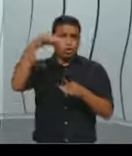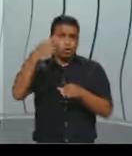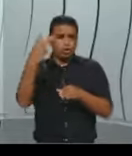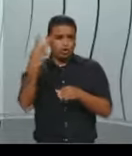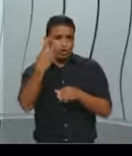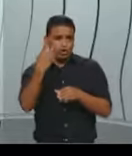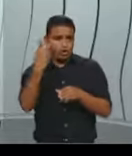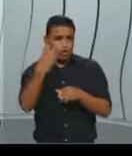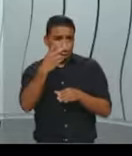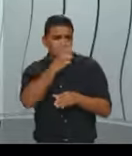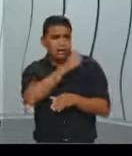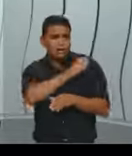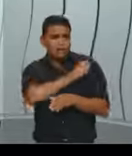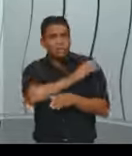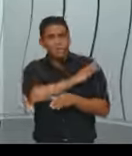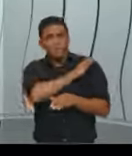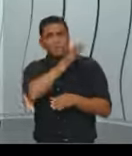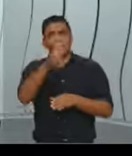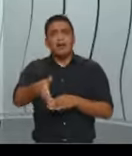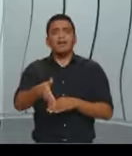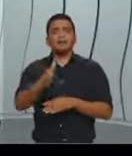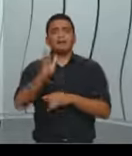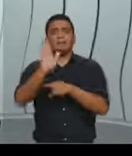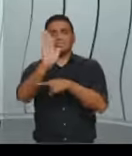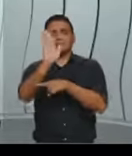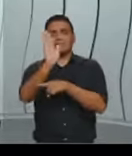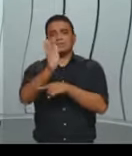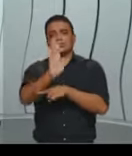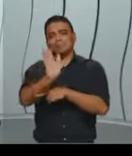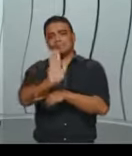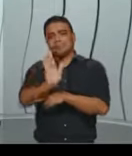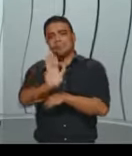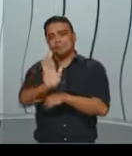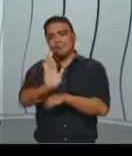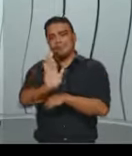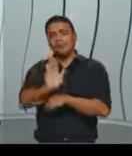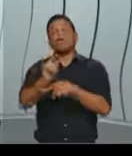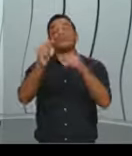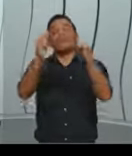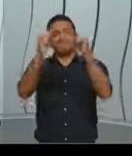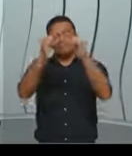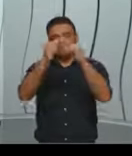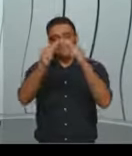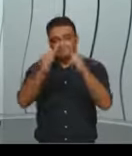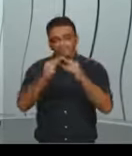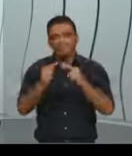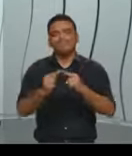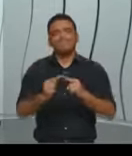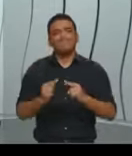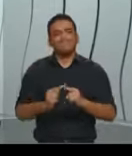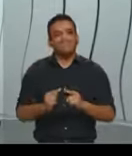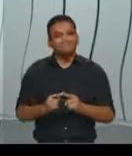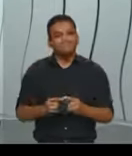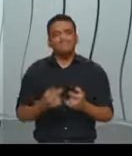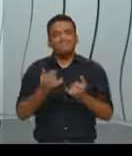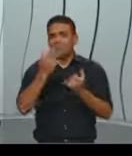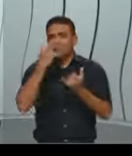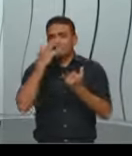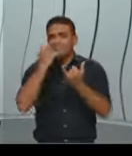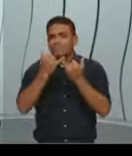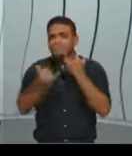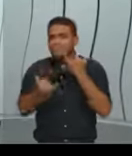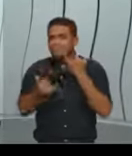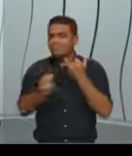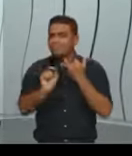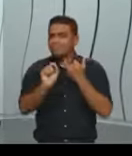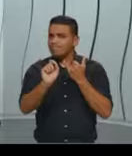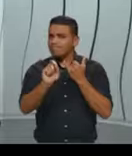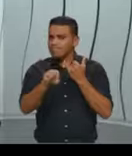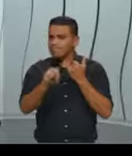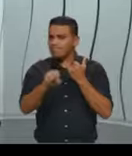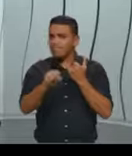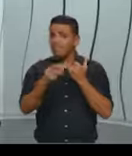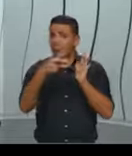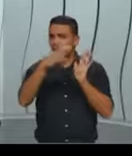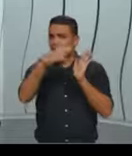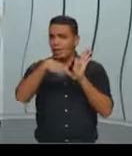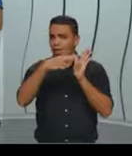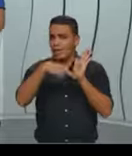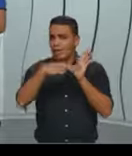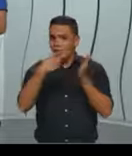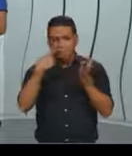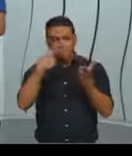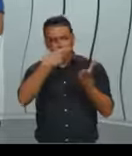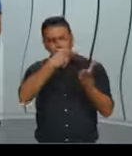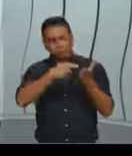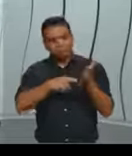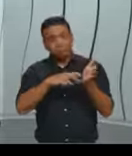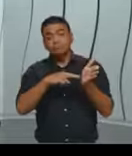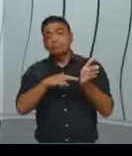irão. Só isso. Neste caso, é combinação. Muito parecido, mas vamos para o enunciado. Vou